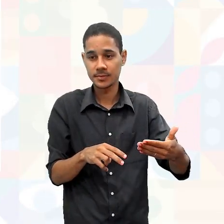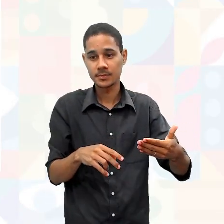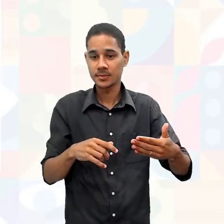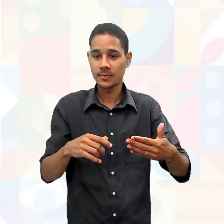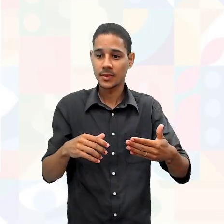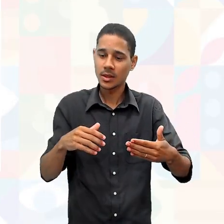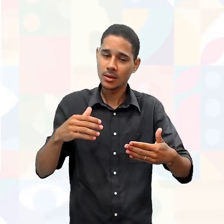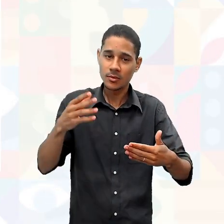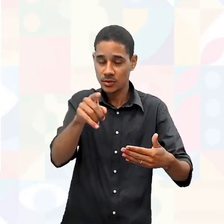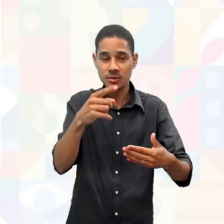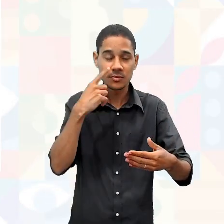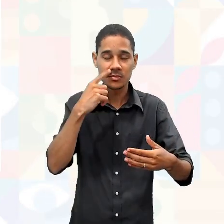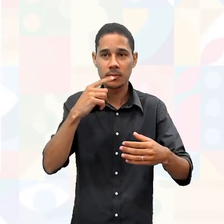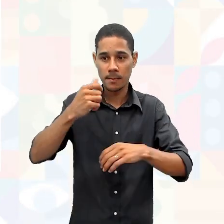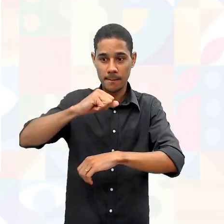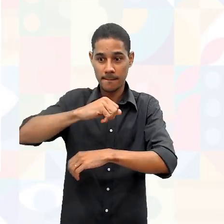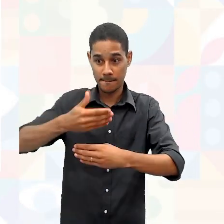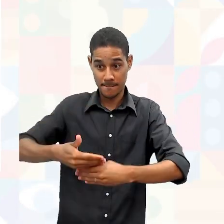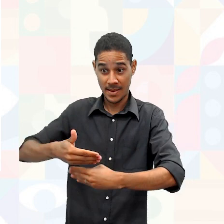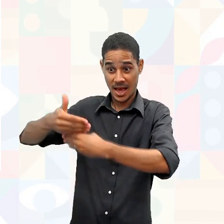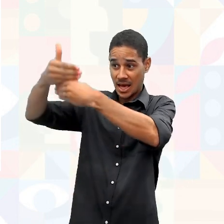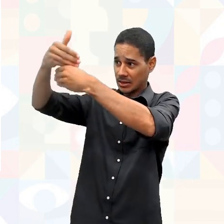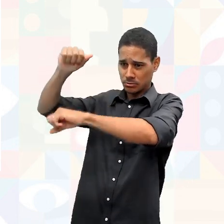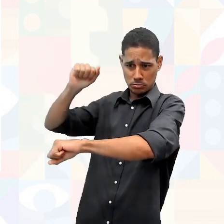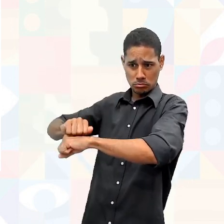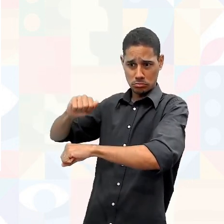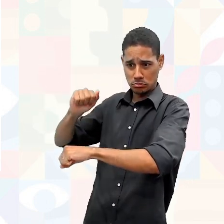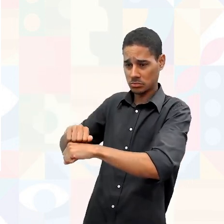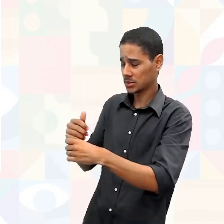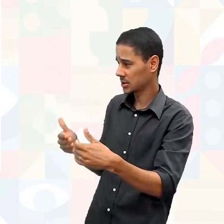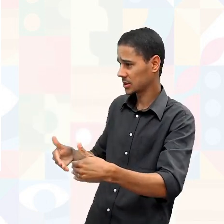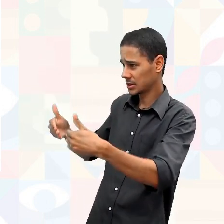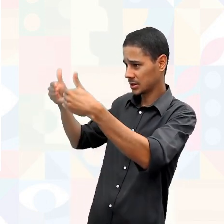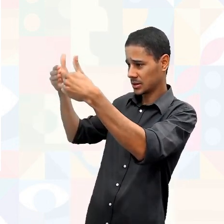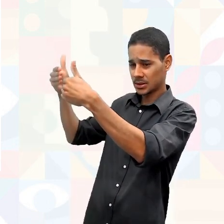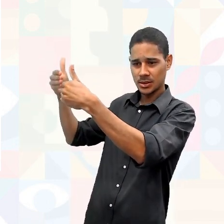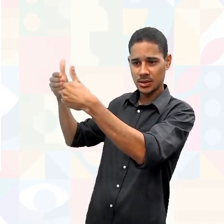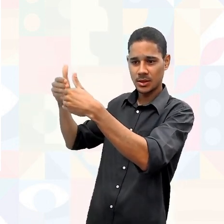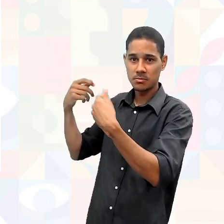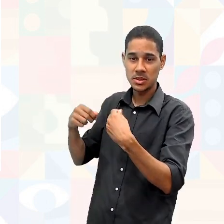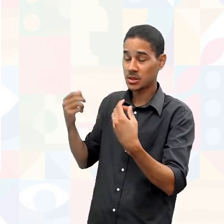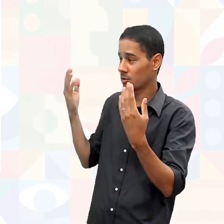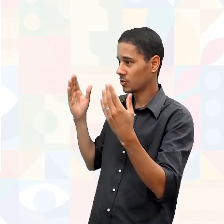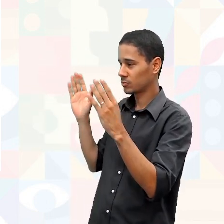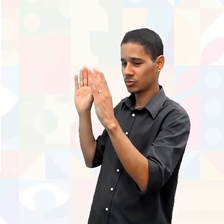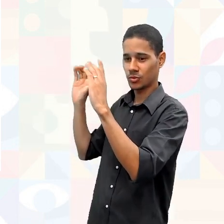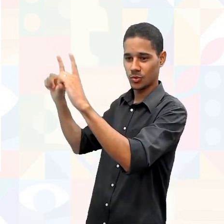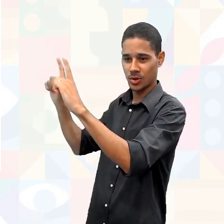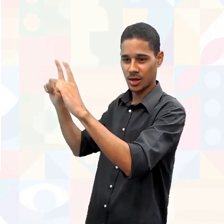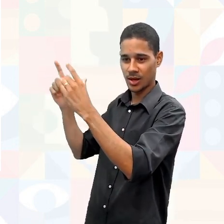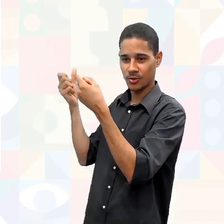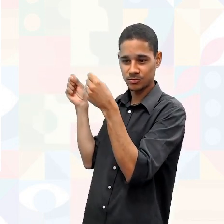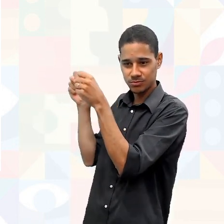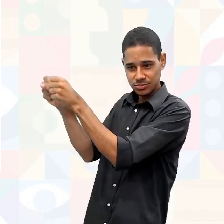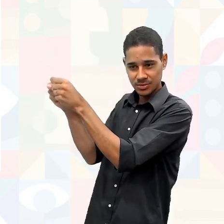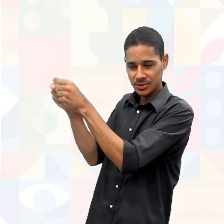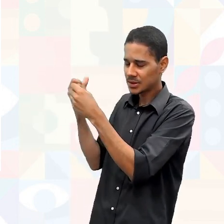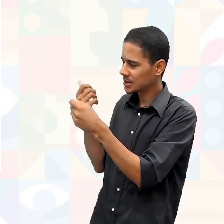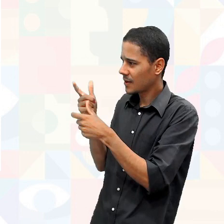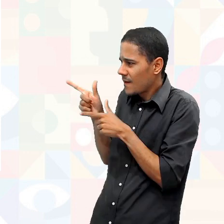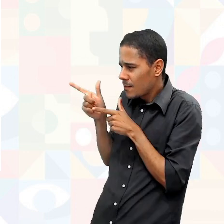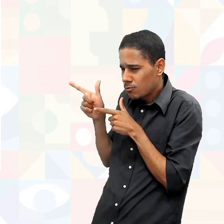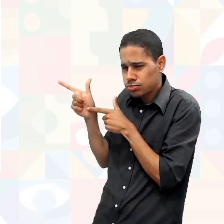parede feita em concreto, né? E você precisa colocar algum elemento nela, armários, por exemplo, você tem que saber que tipo de broca vai furar